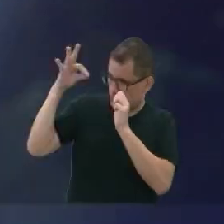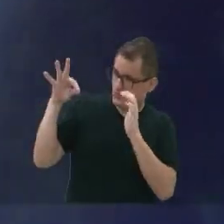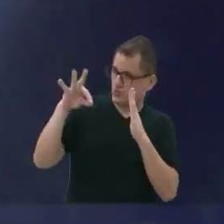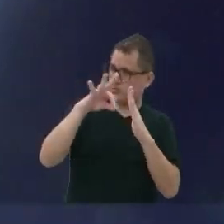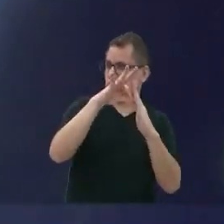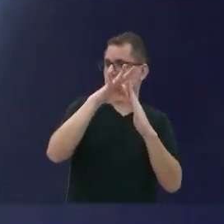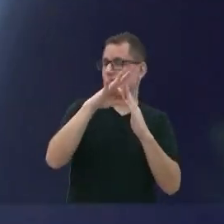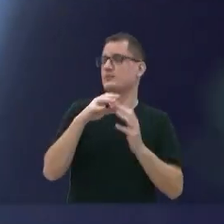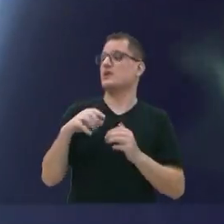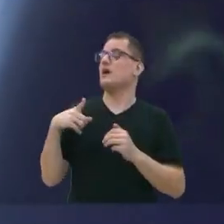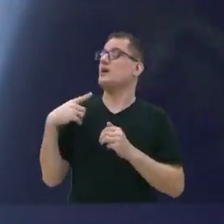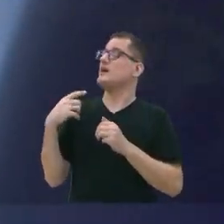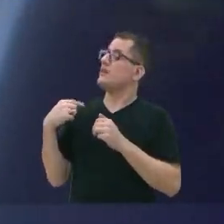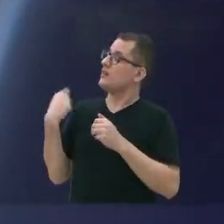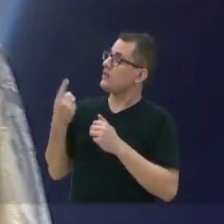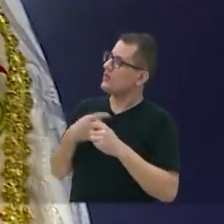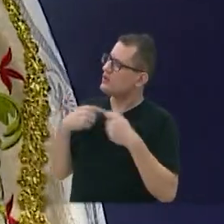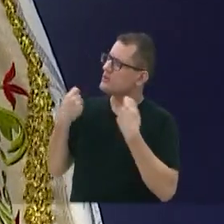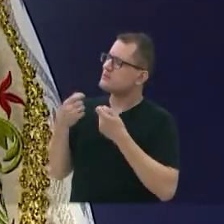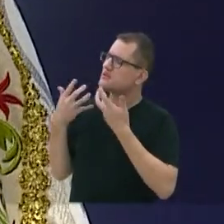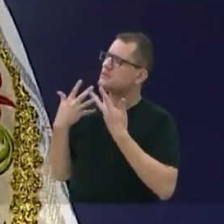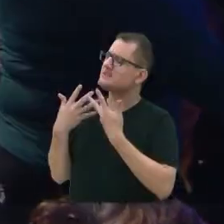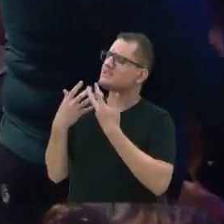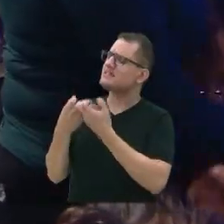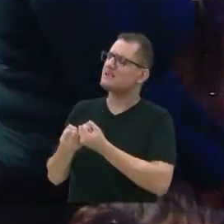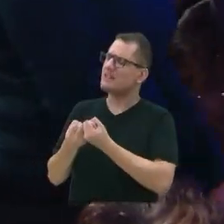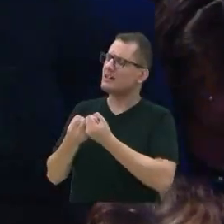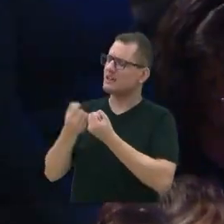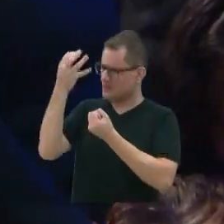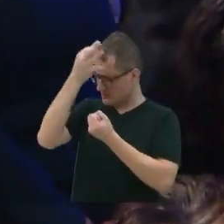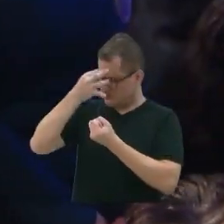Vamos deixar que o Espírito Santo olhe por nós, diga isso.